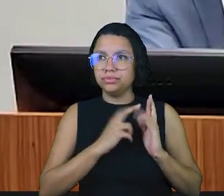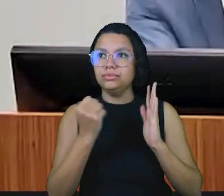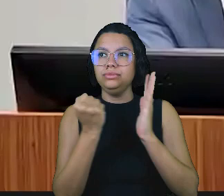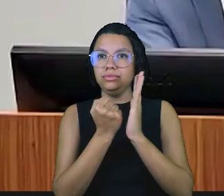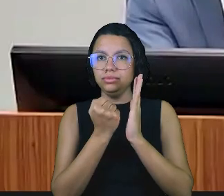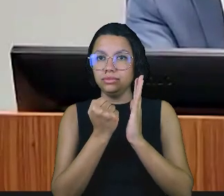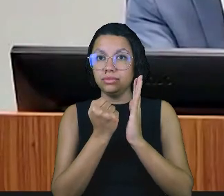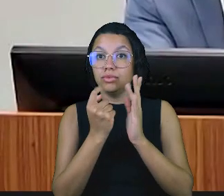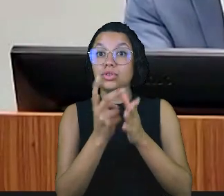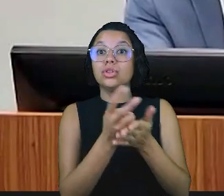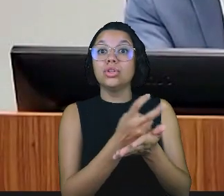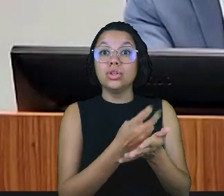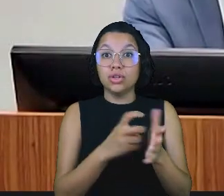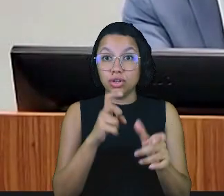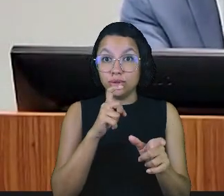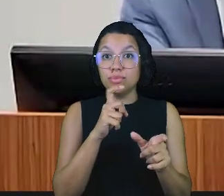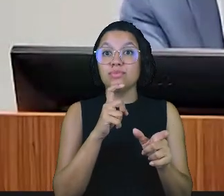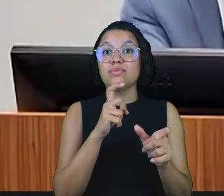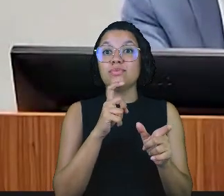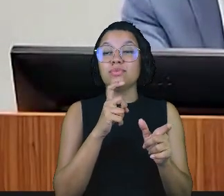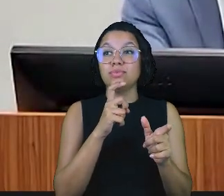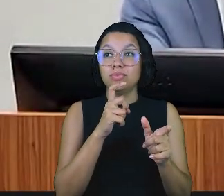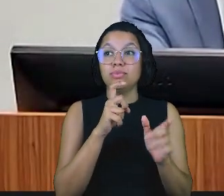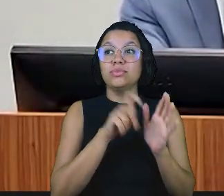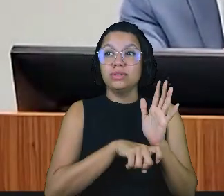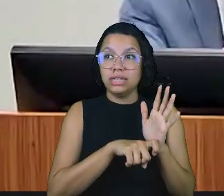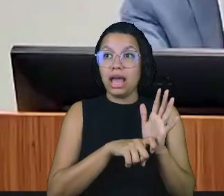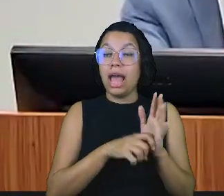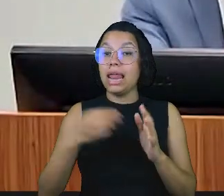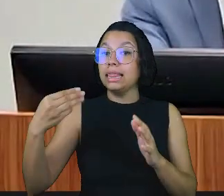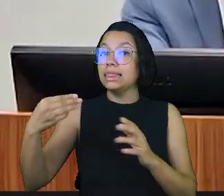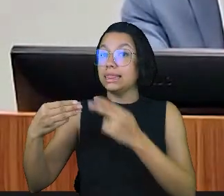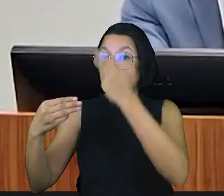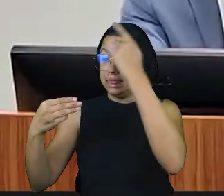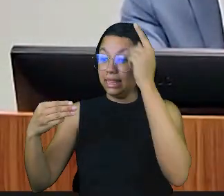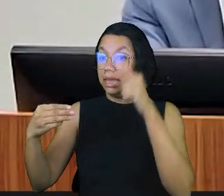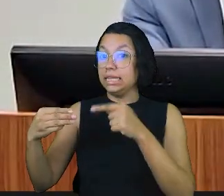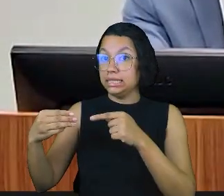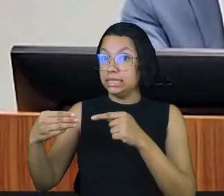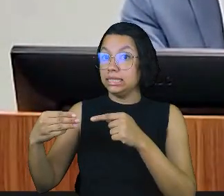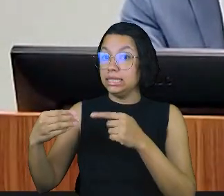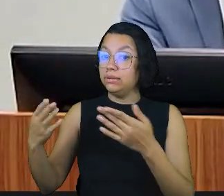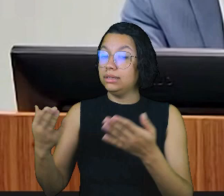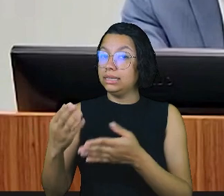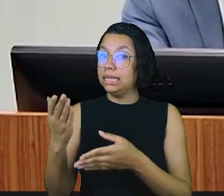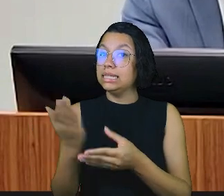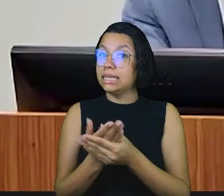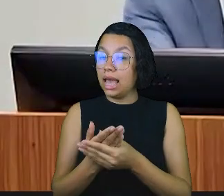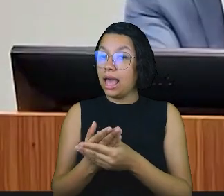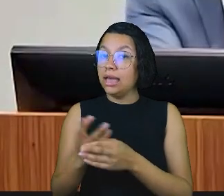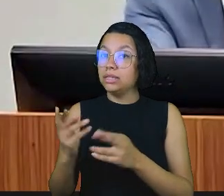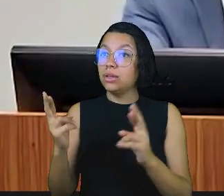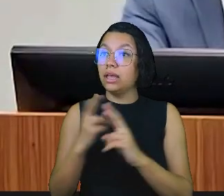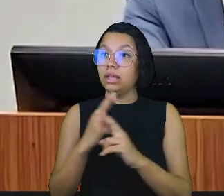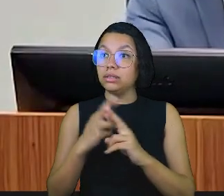há, especialmente nesses casos, que envolvem comportamento reputável como